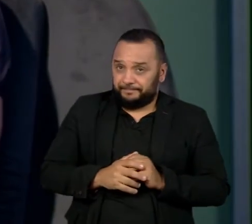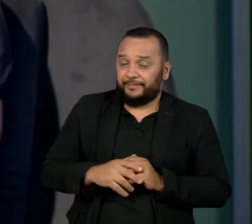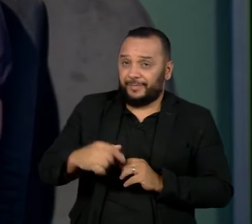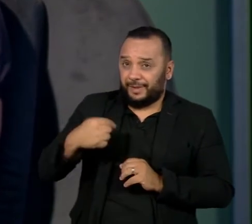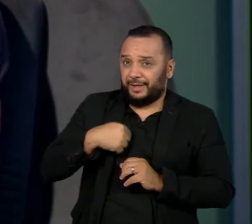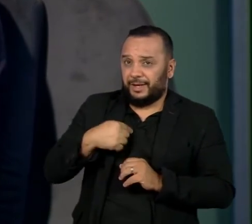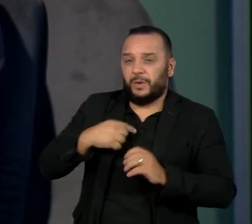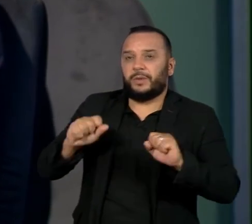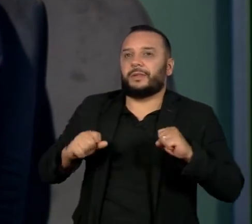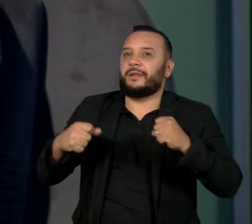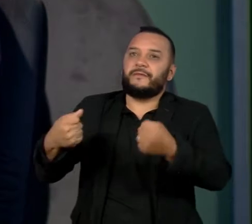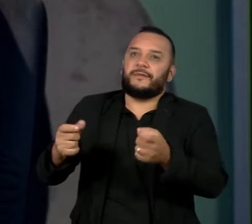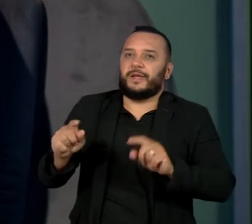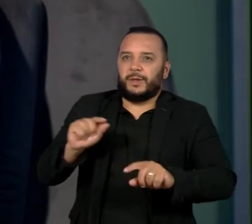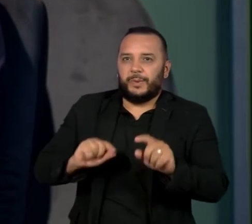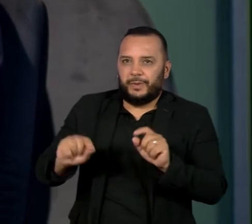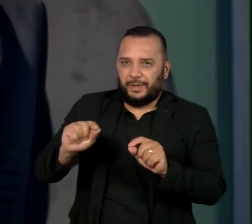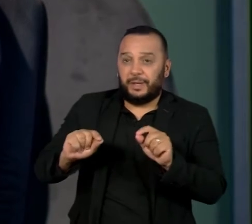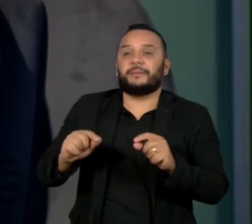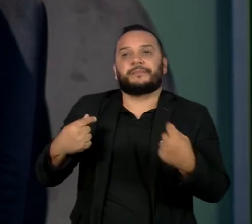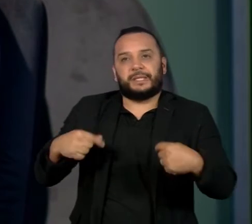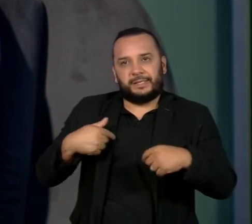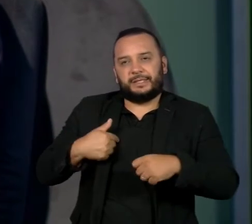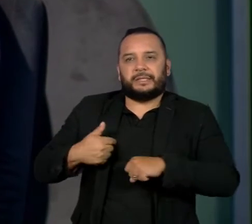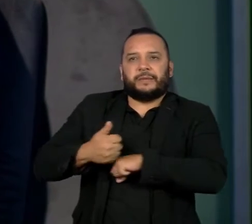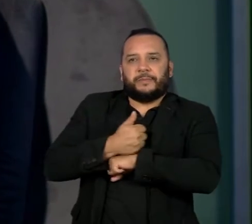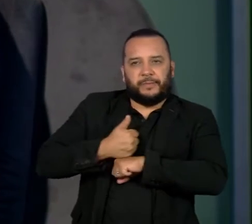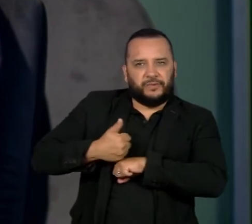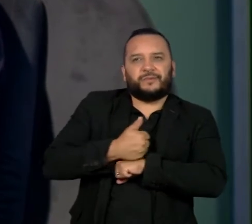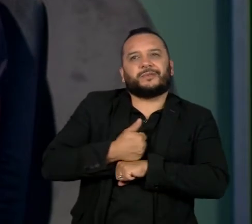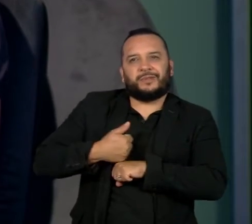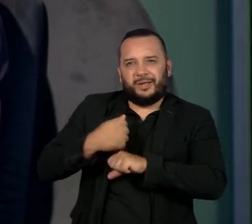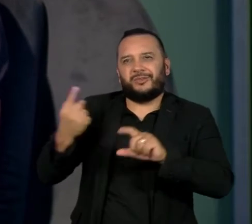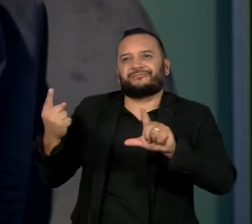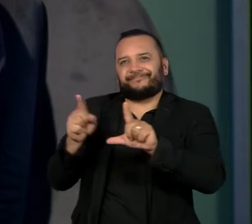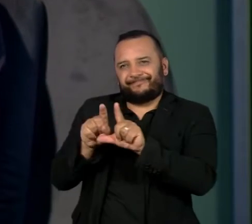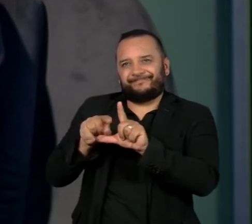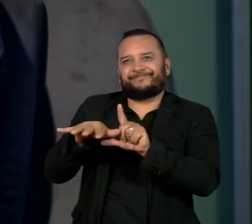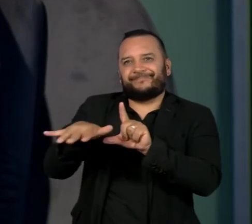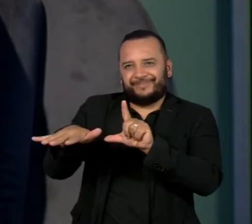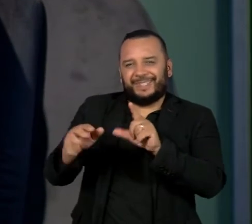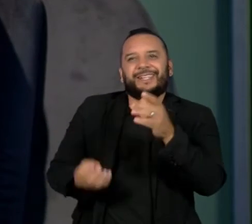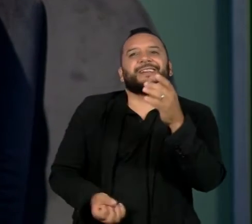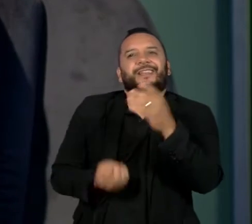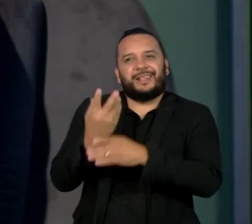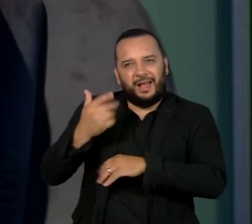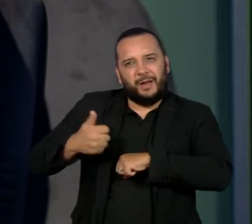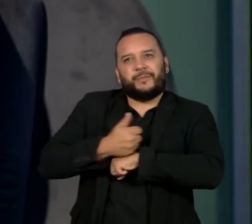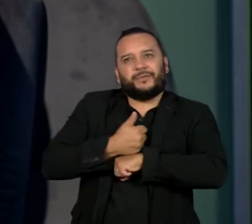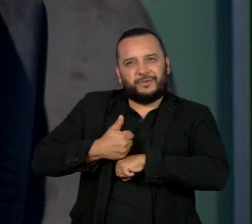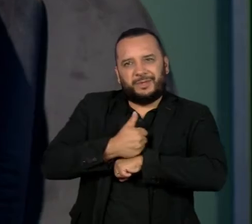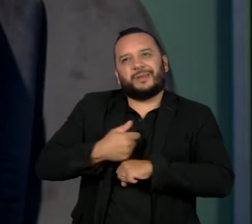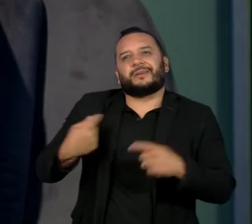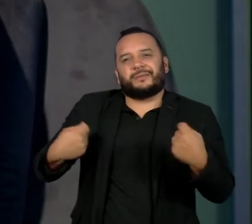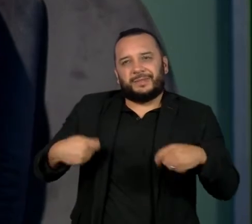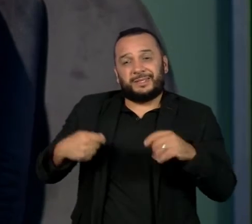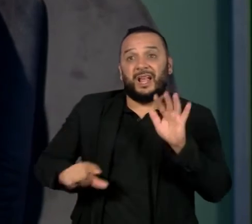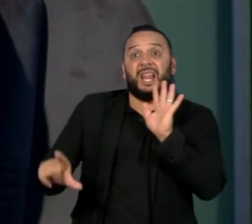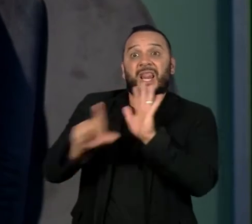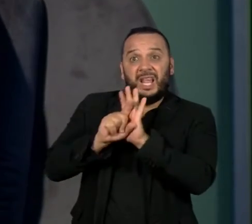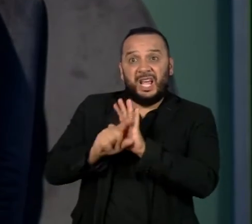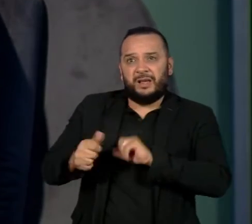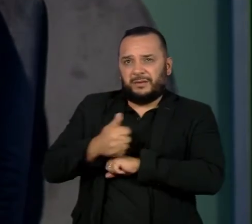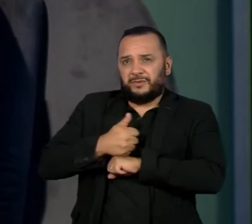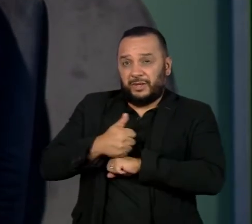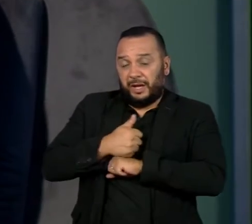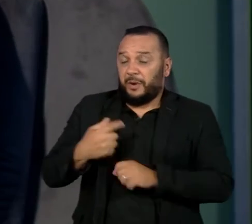principais defensores da profissionalização da influência digital. Porque através disso a gente vai ter a certeza de o